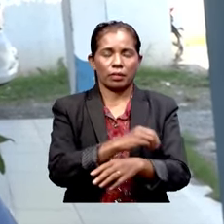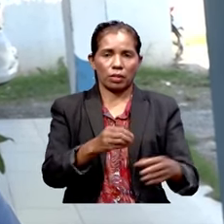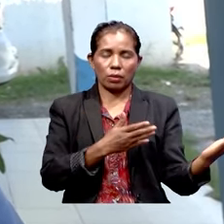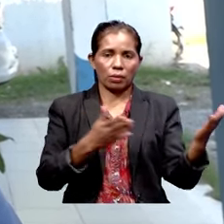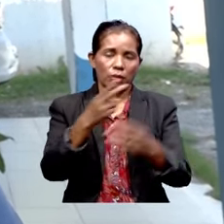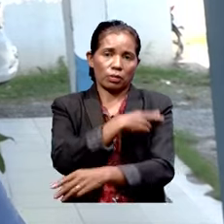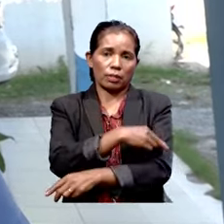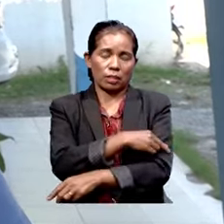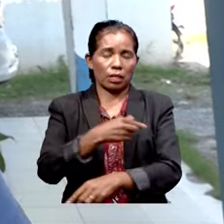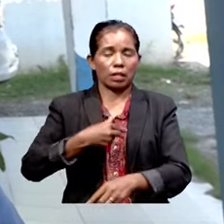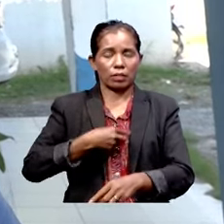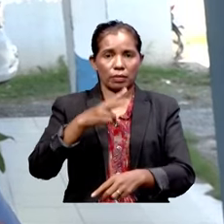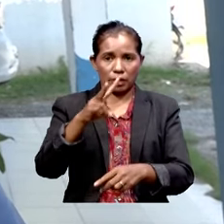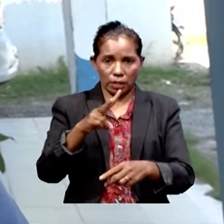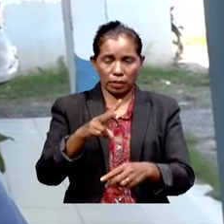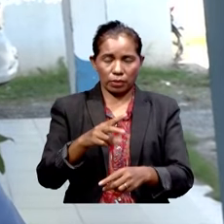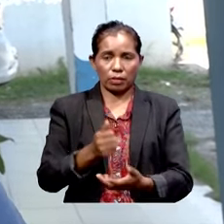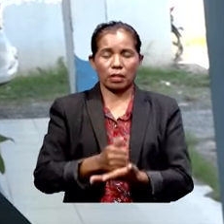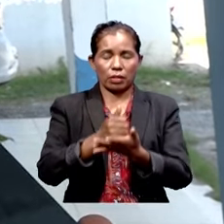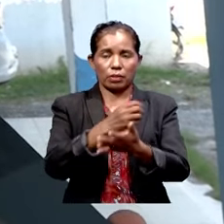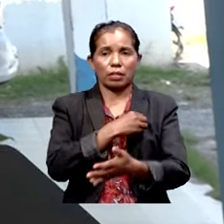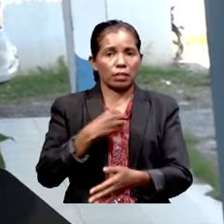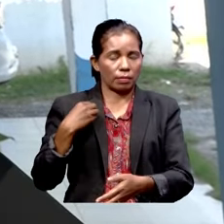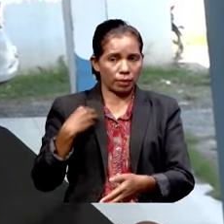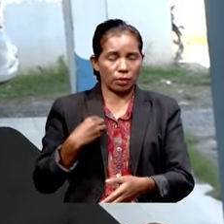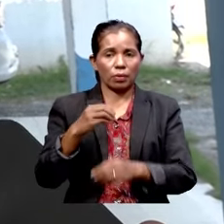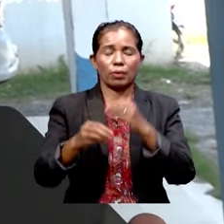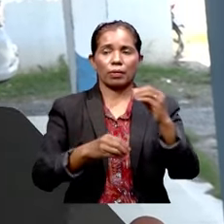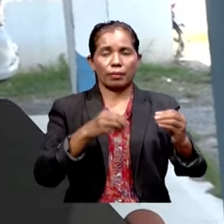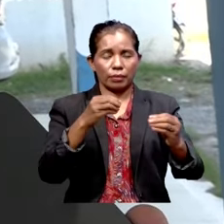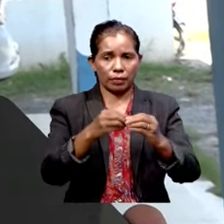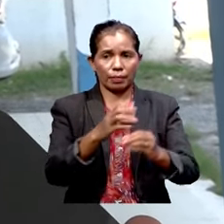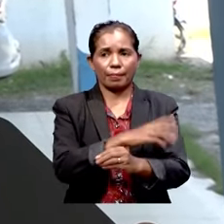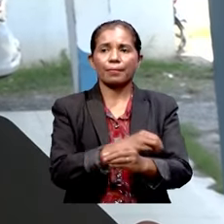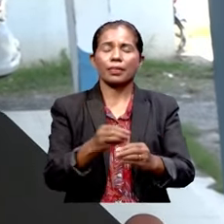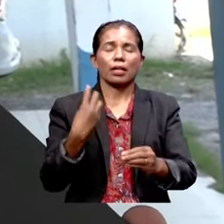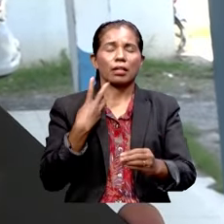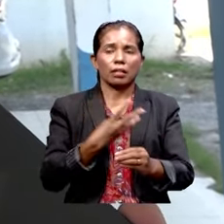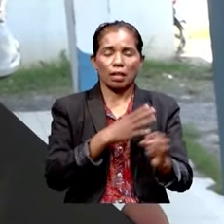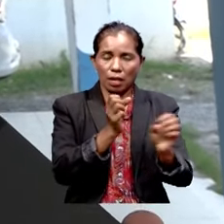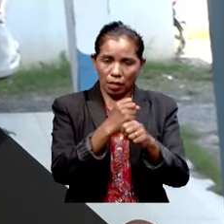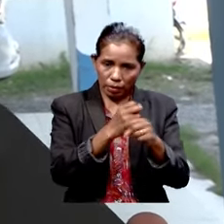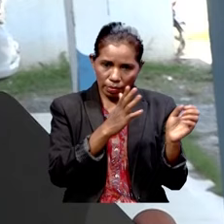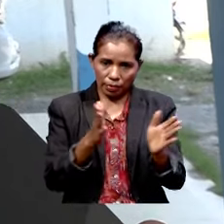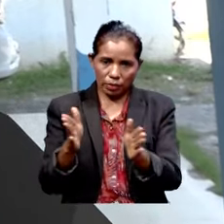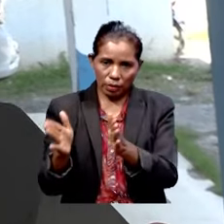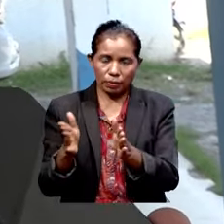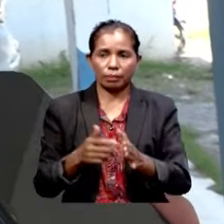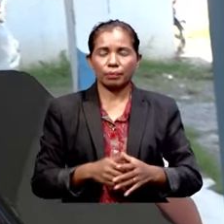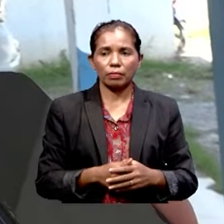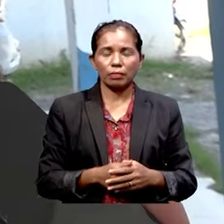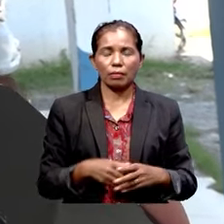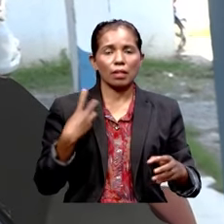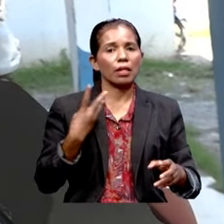Baladares, Rodi Halo Tratamento, e quando a suspeita, caso Nita Halo no processo, e